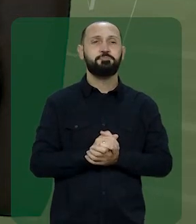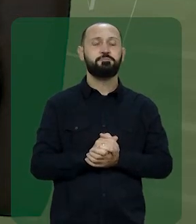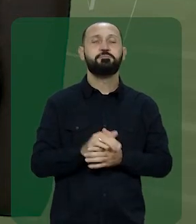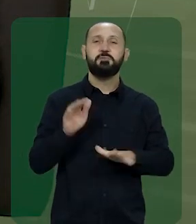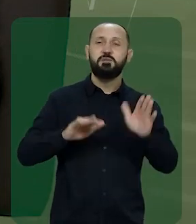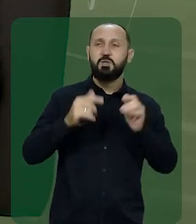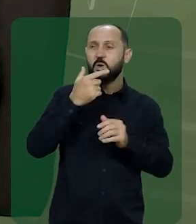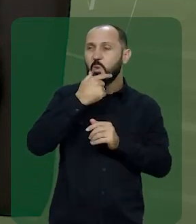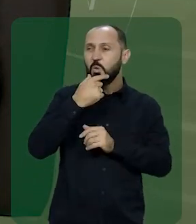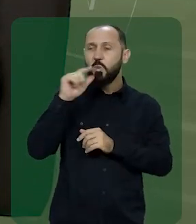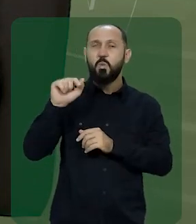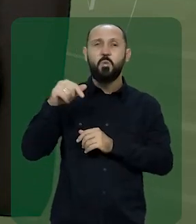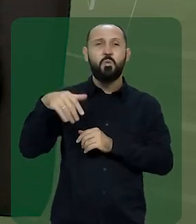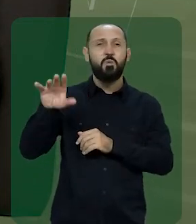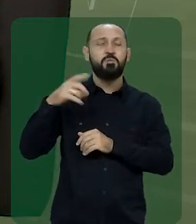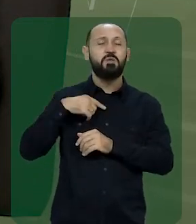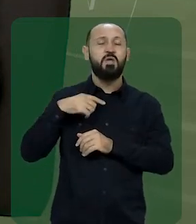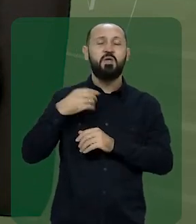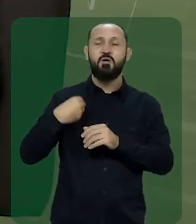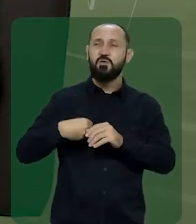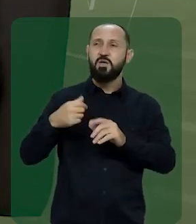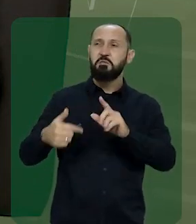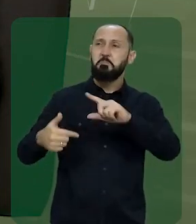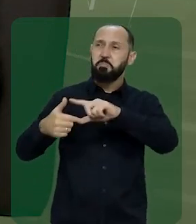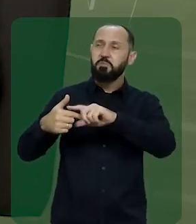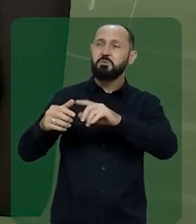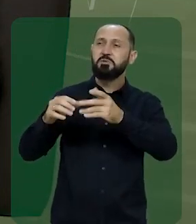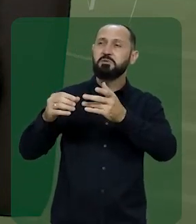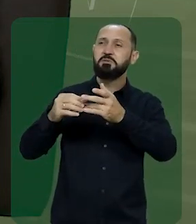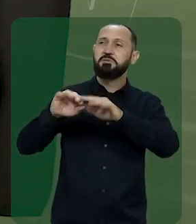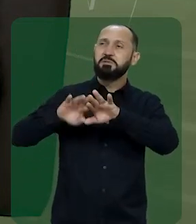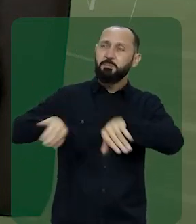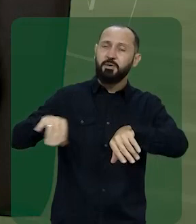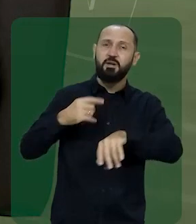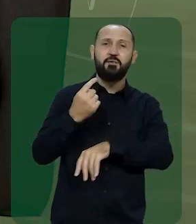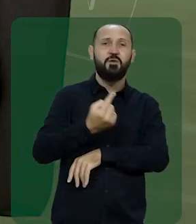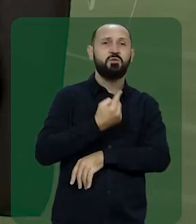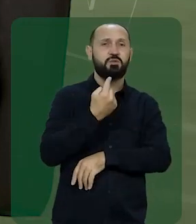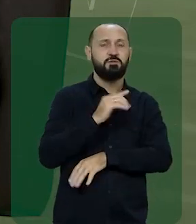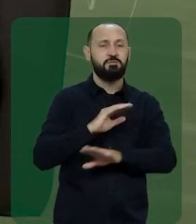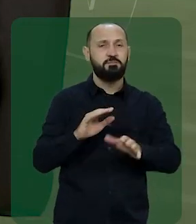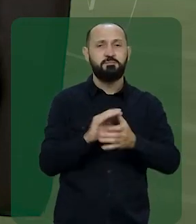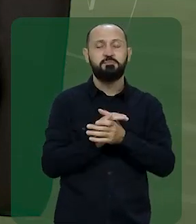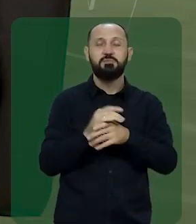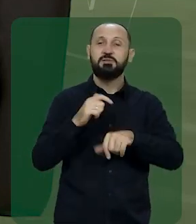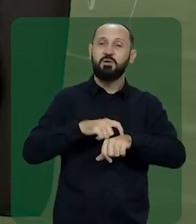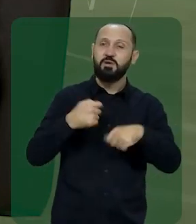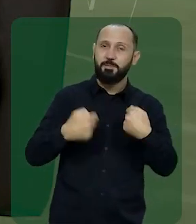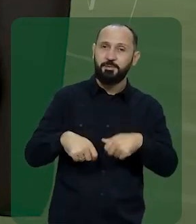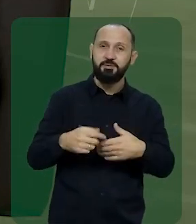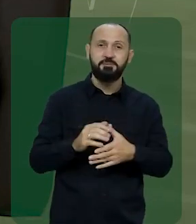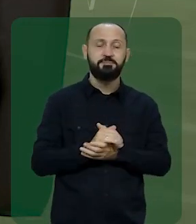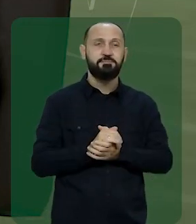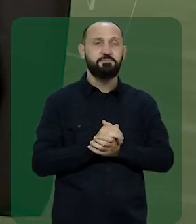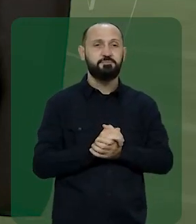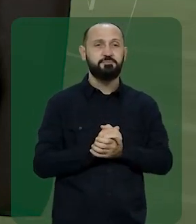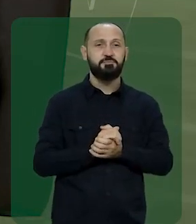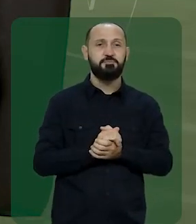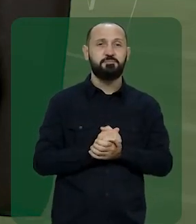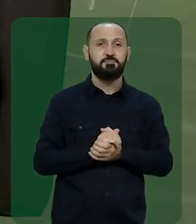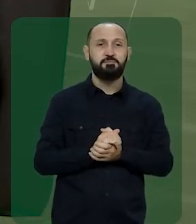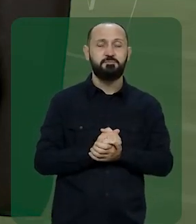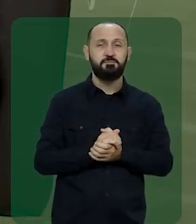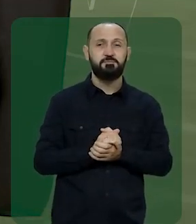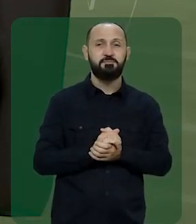porque acaba ela ficando, a mulher vive um pouco mais, e por uma série de outras questões, né? Às vezes o homem refez